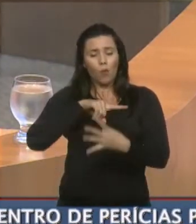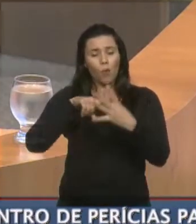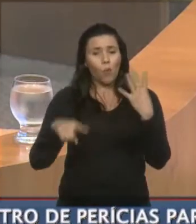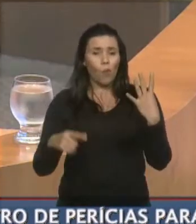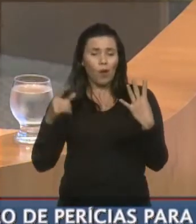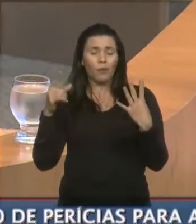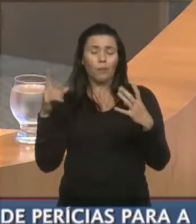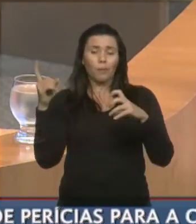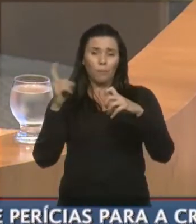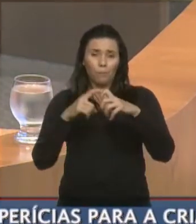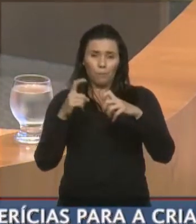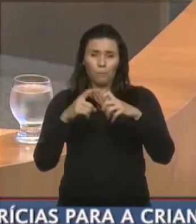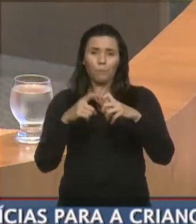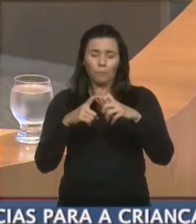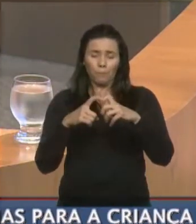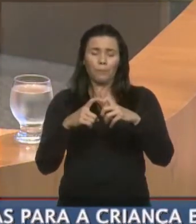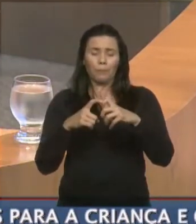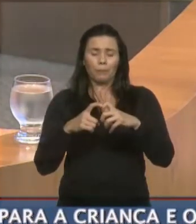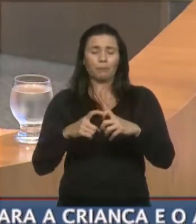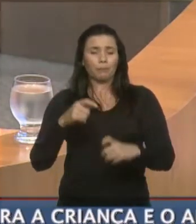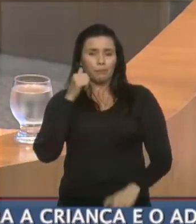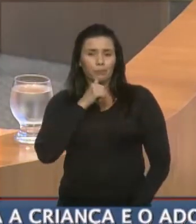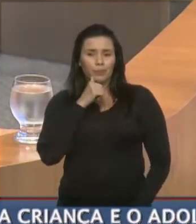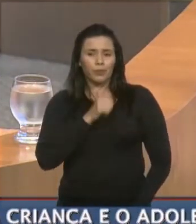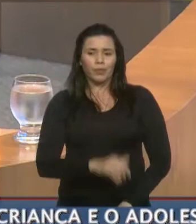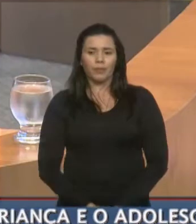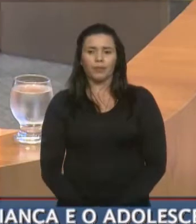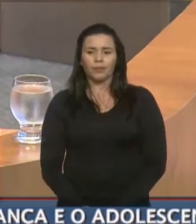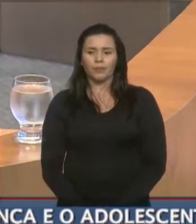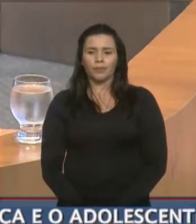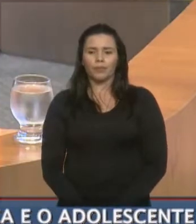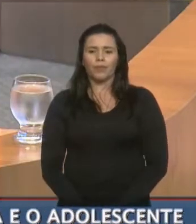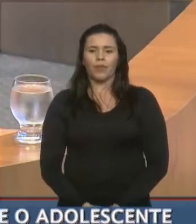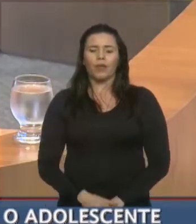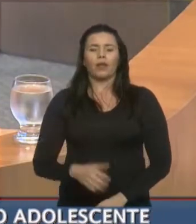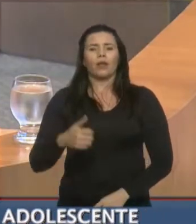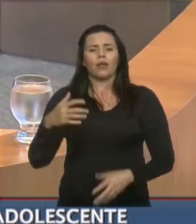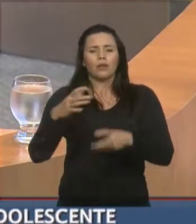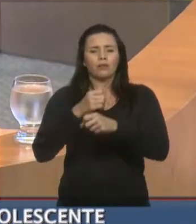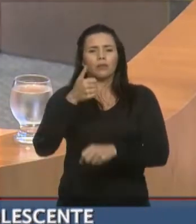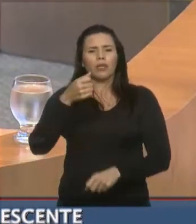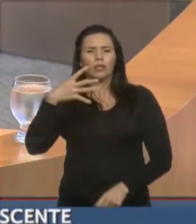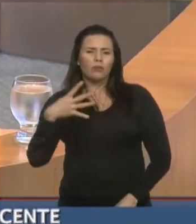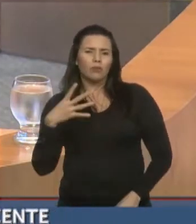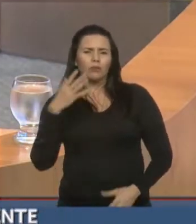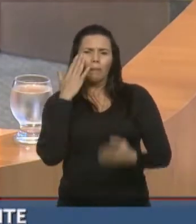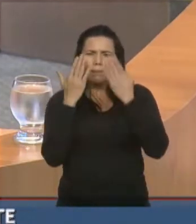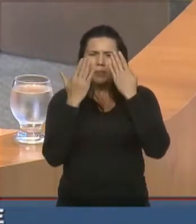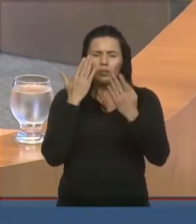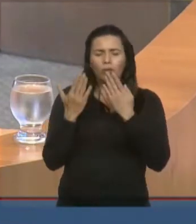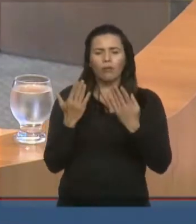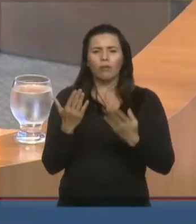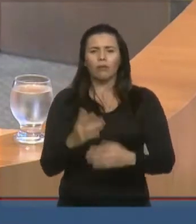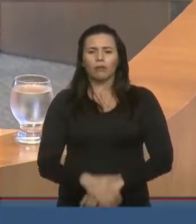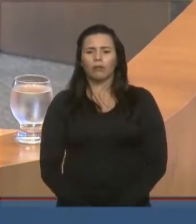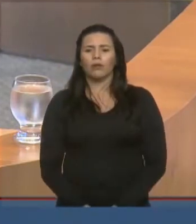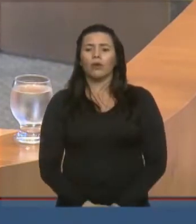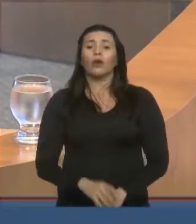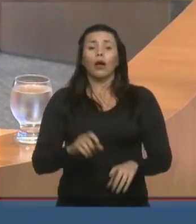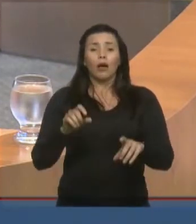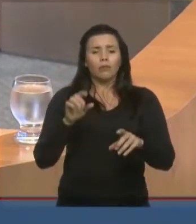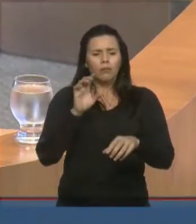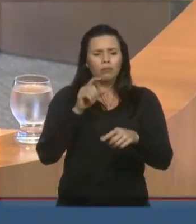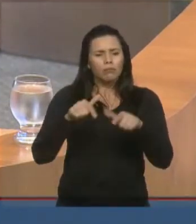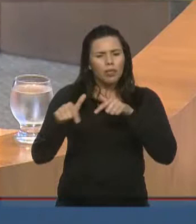legistas, perícia psicológica exercida por 14 psicólogos lá lotados, perícia social realizada por